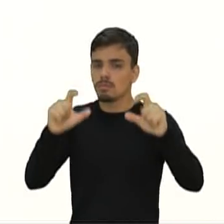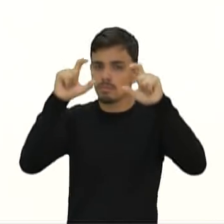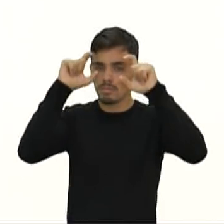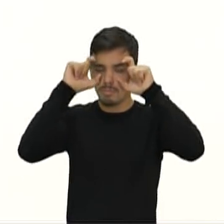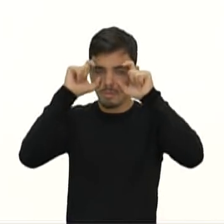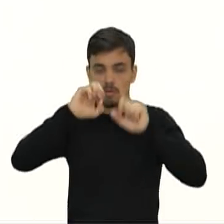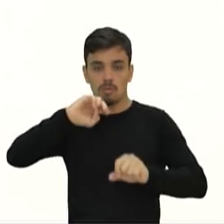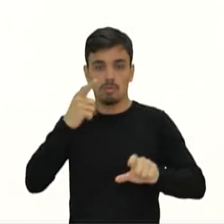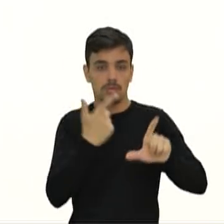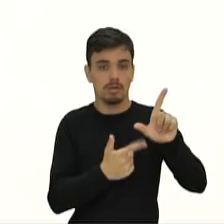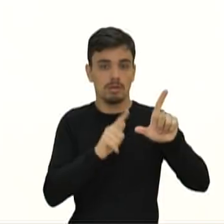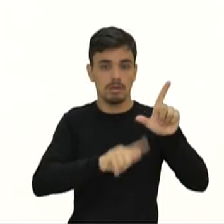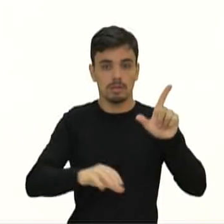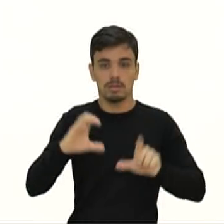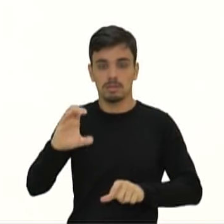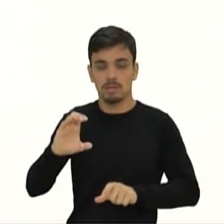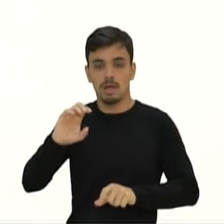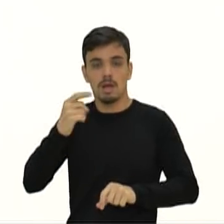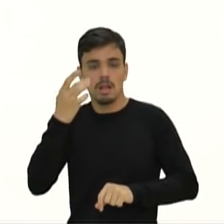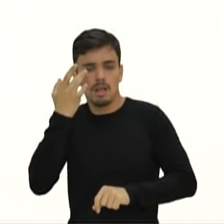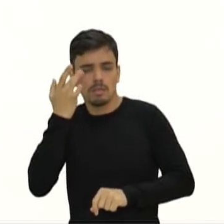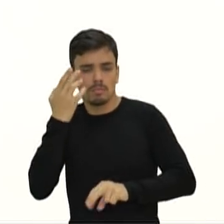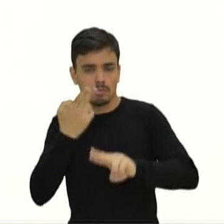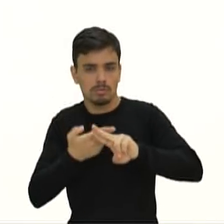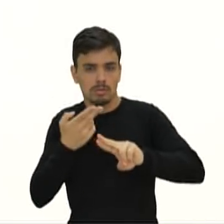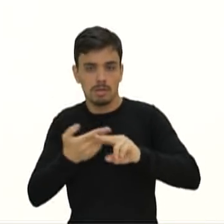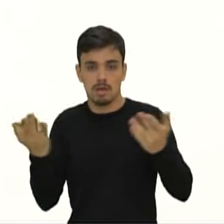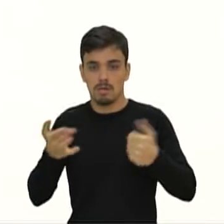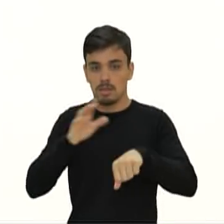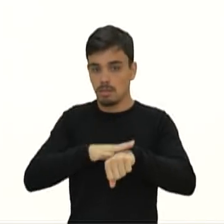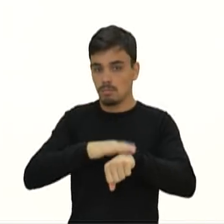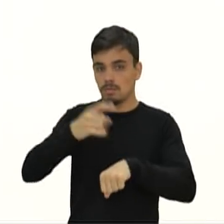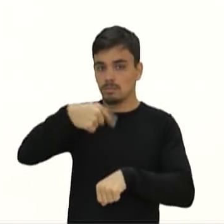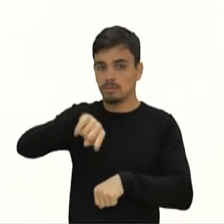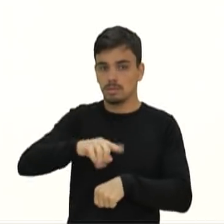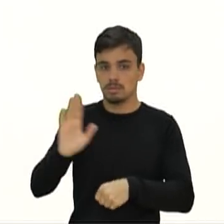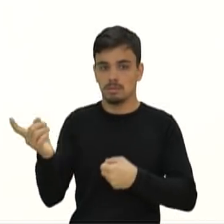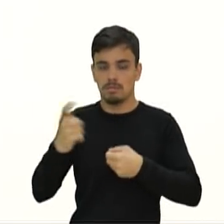de lentes de contato. Um tempinho para vocês pensarem na resposta.